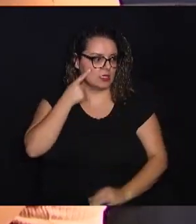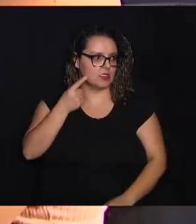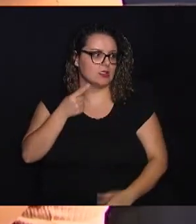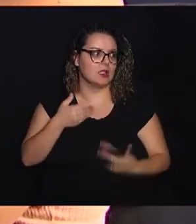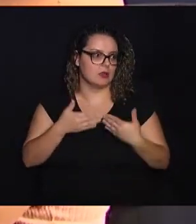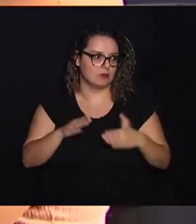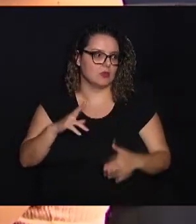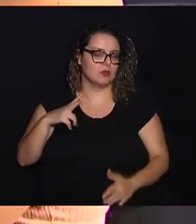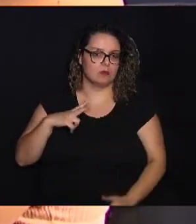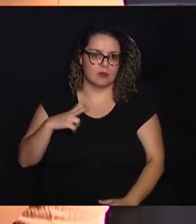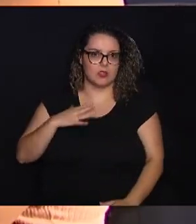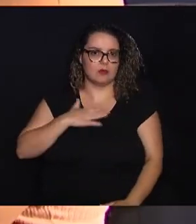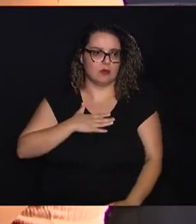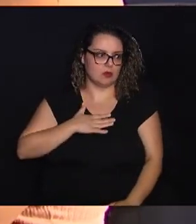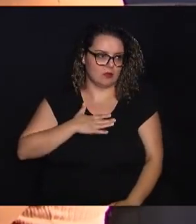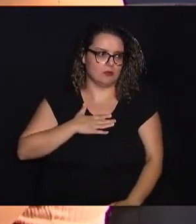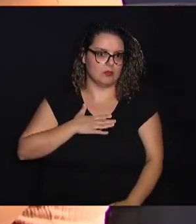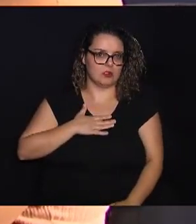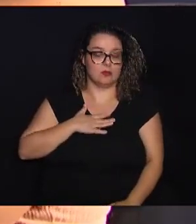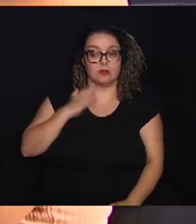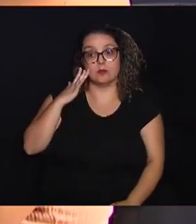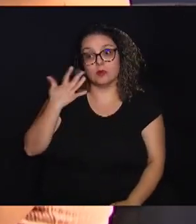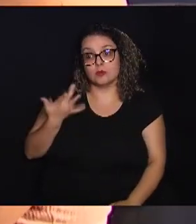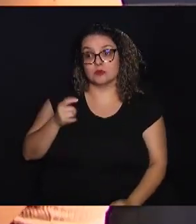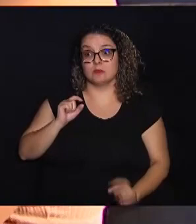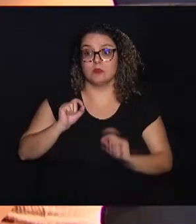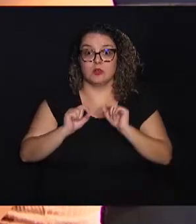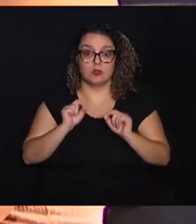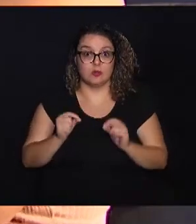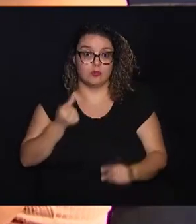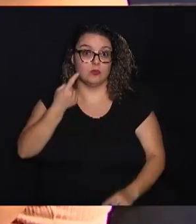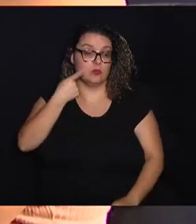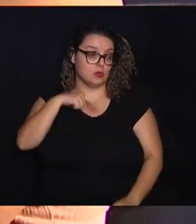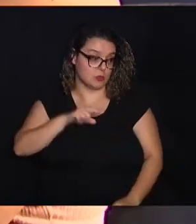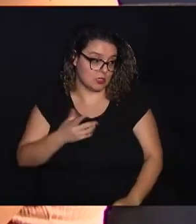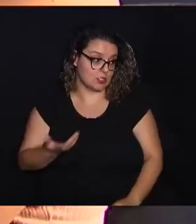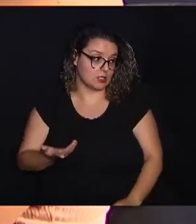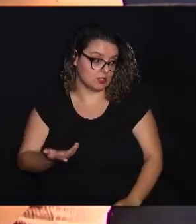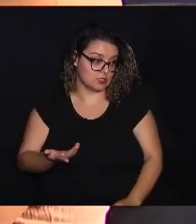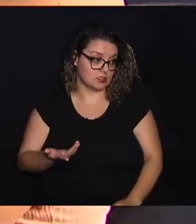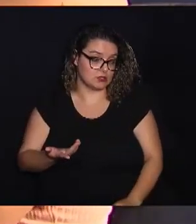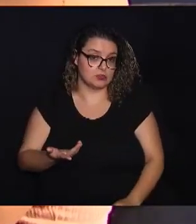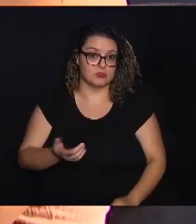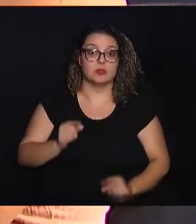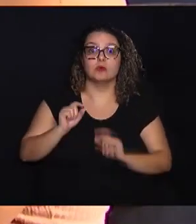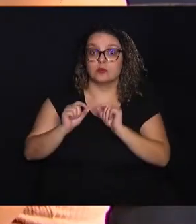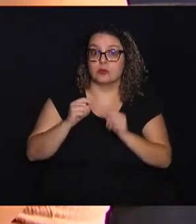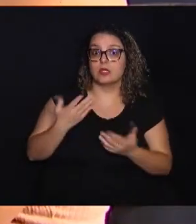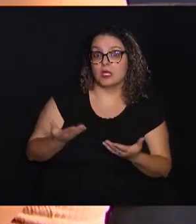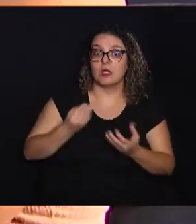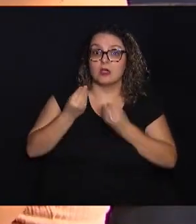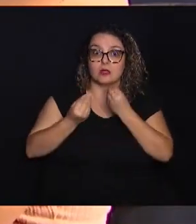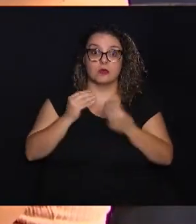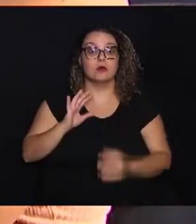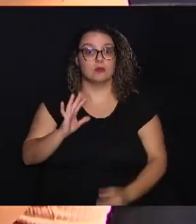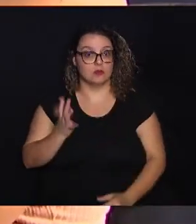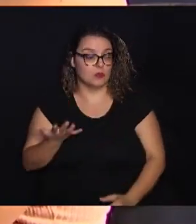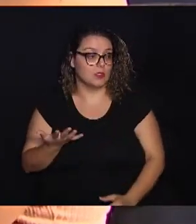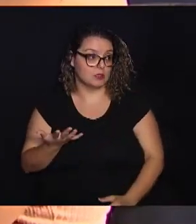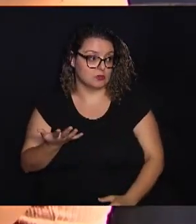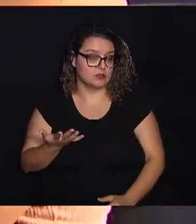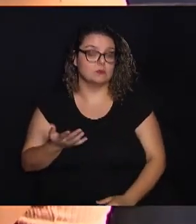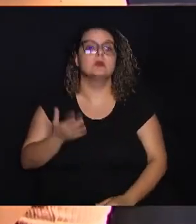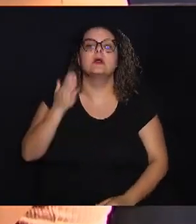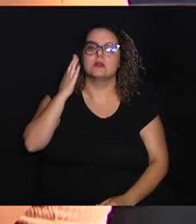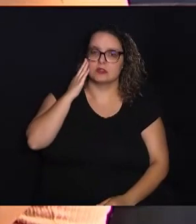coisa. Então, eu não sabia exatamente o perfil do que seria, como seria, mas eu sabia que